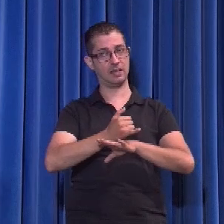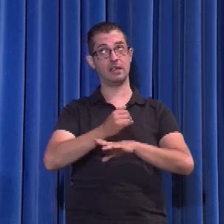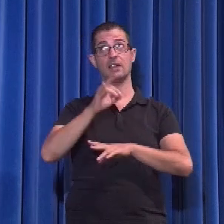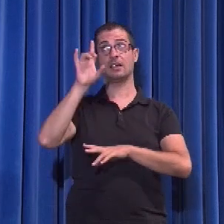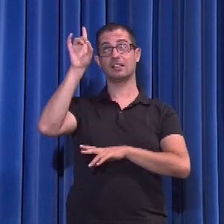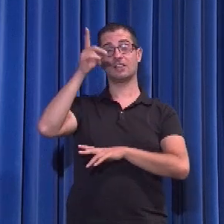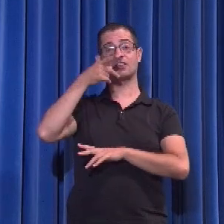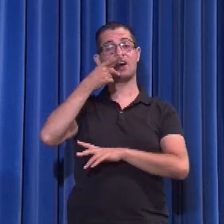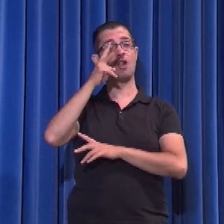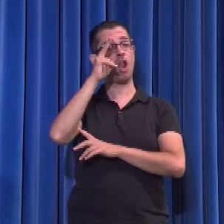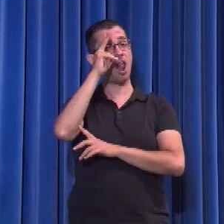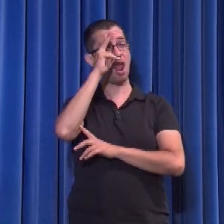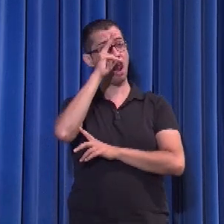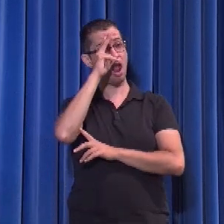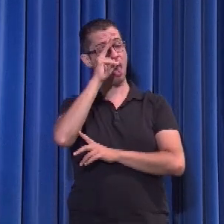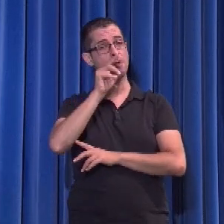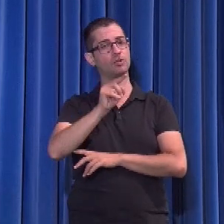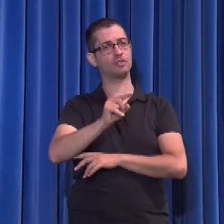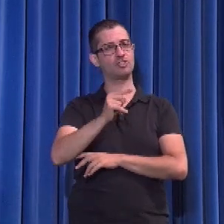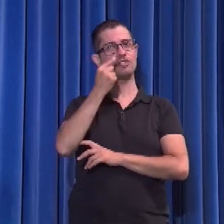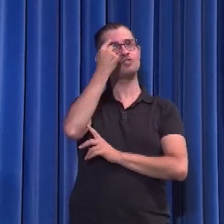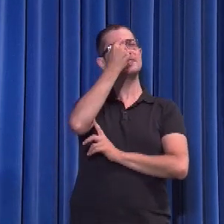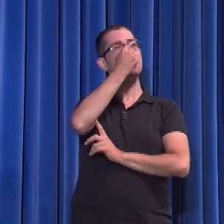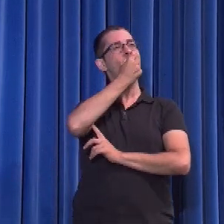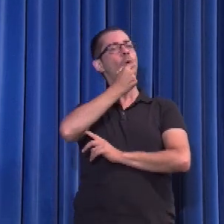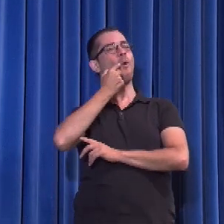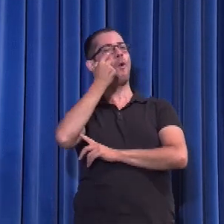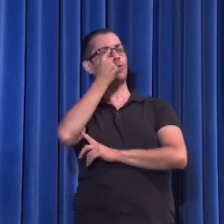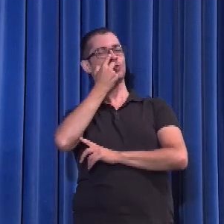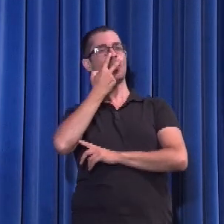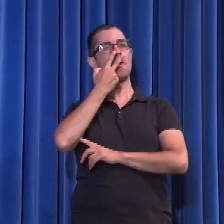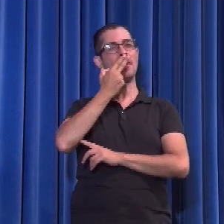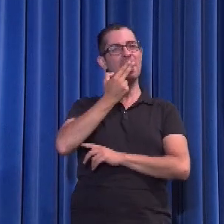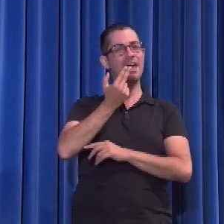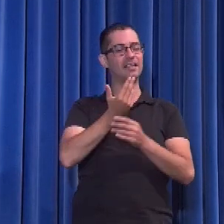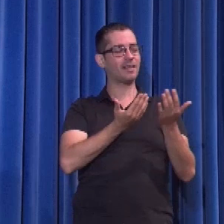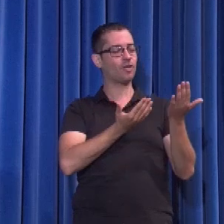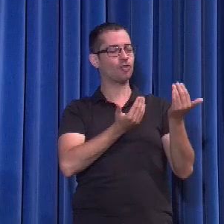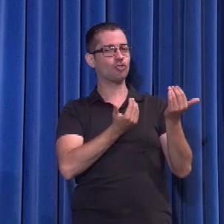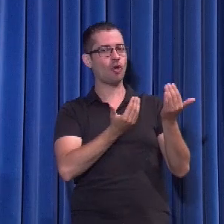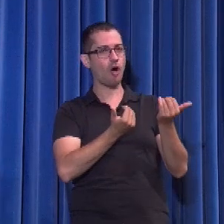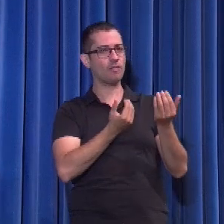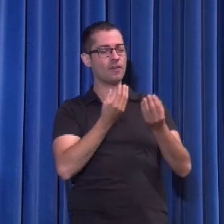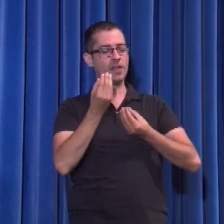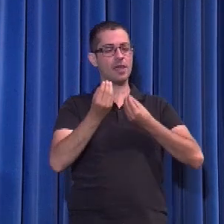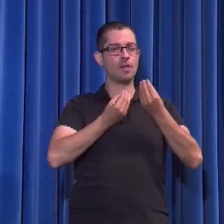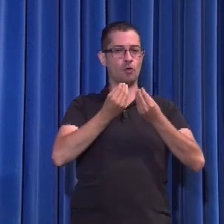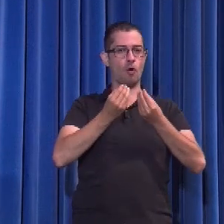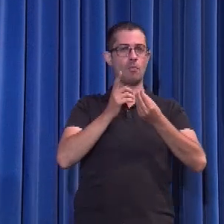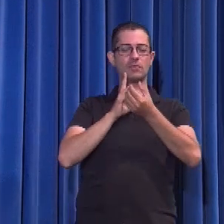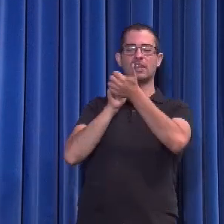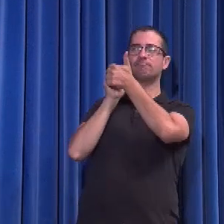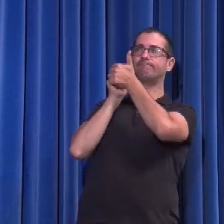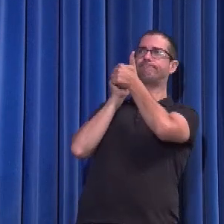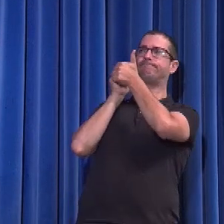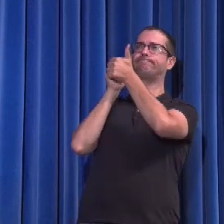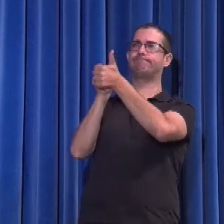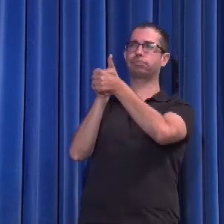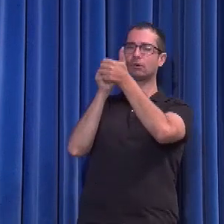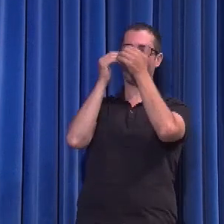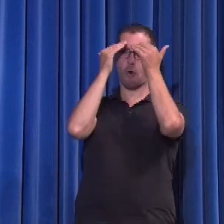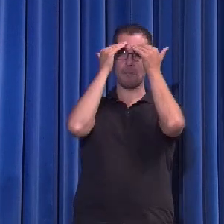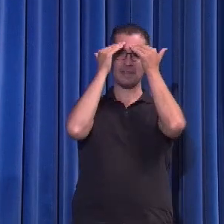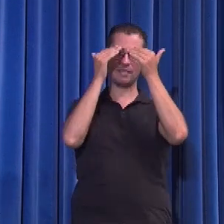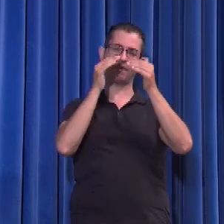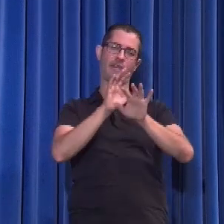tua afeição que eras jovem, e do teu amor quando noiva, e de como me seguias no deserto, numa terra em que